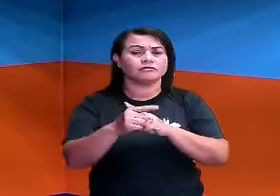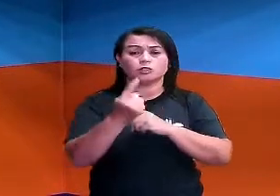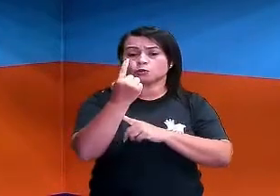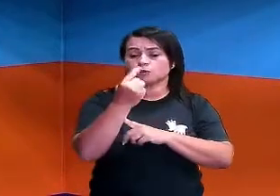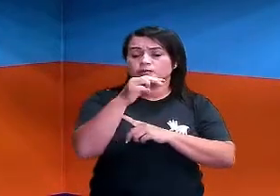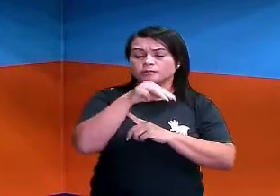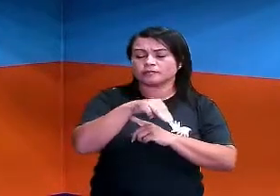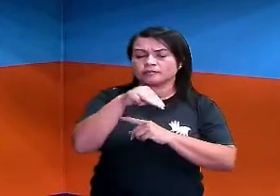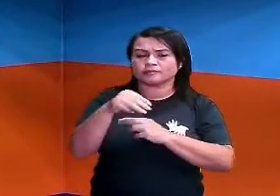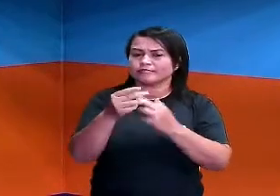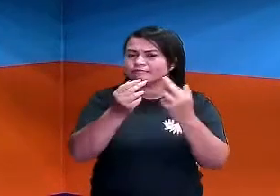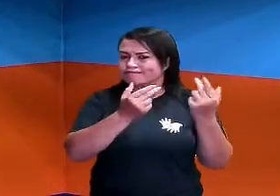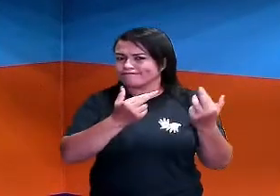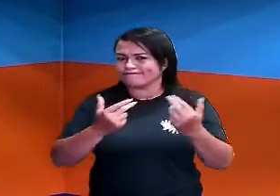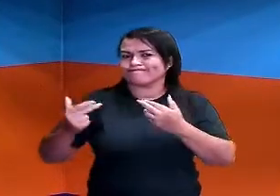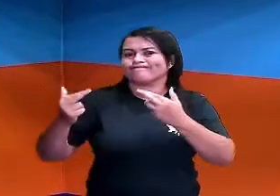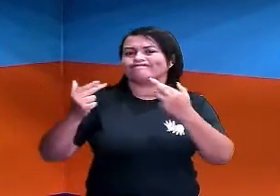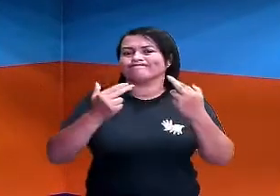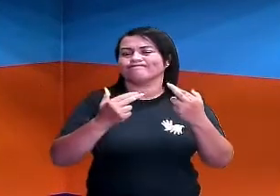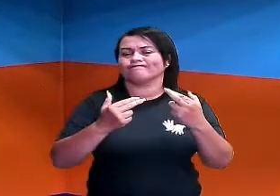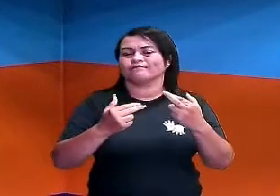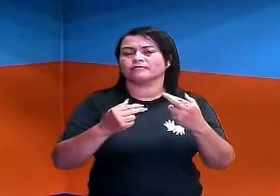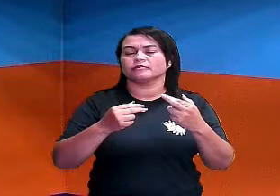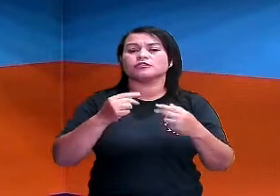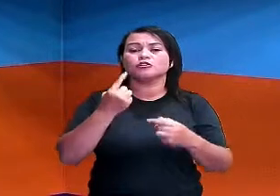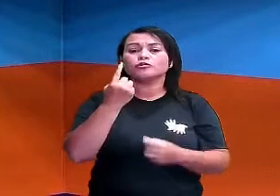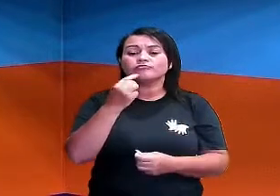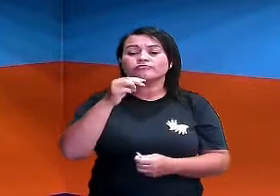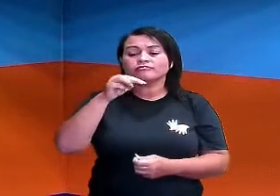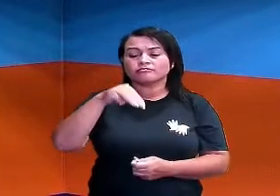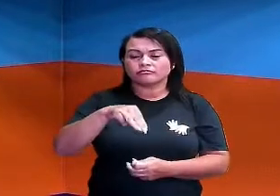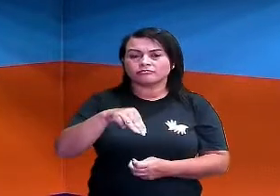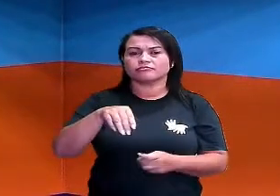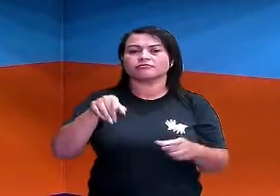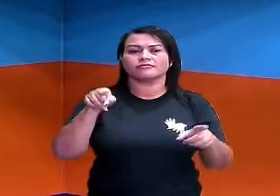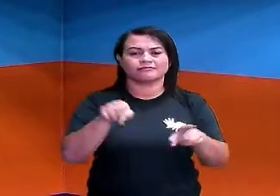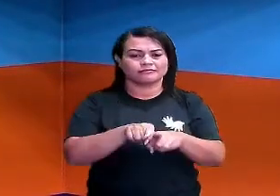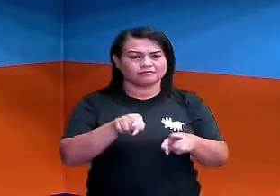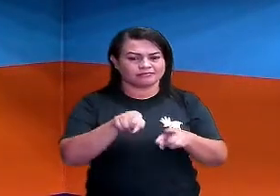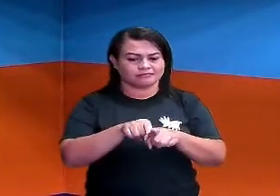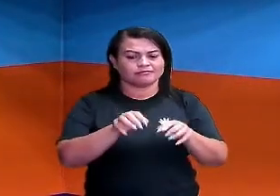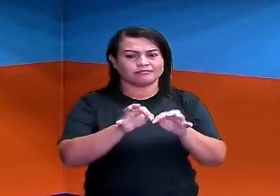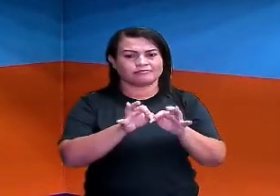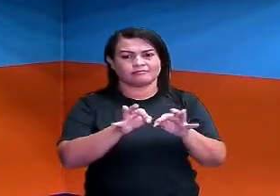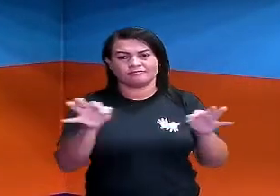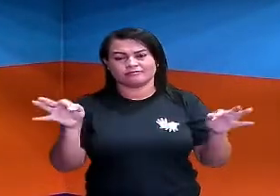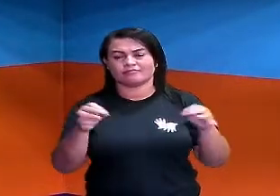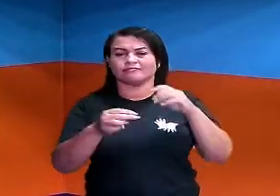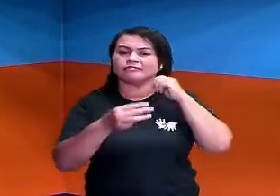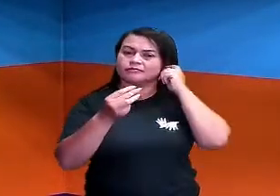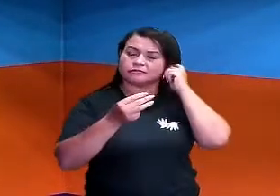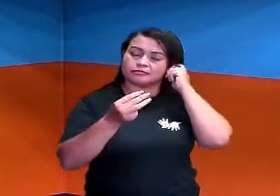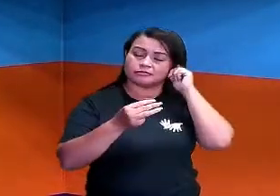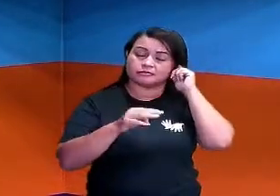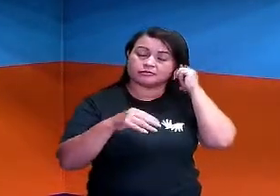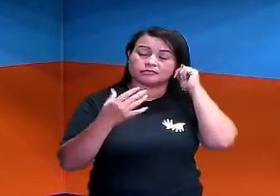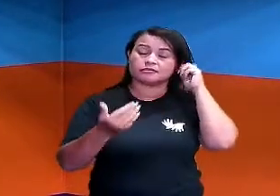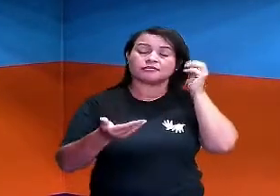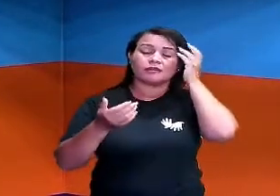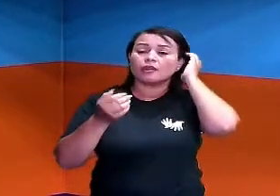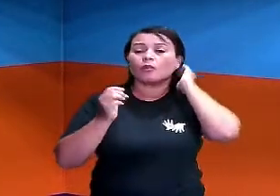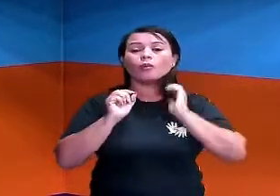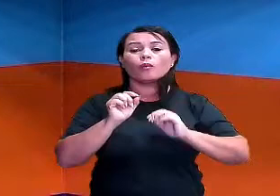milímetro igual nos três. E 1 metro vai ser igual também nos três. Então,